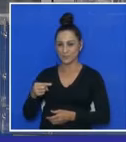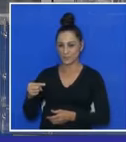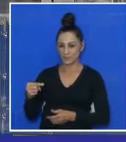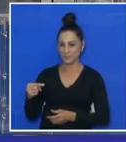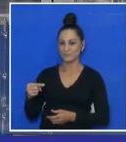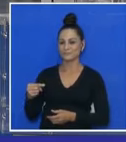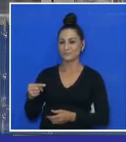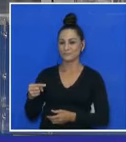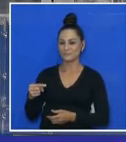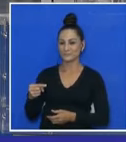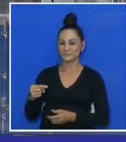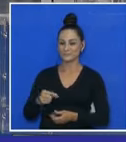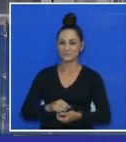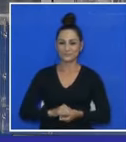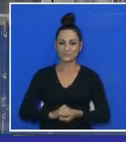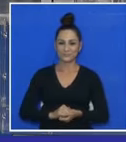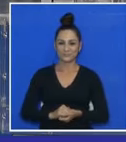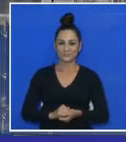5.691.